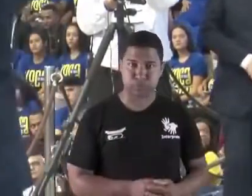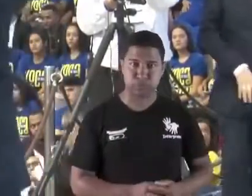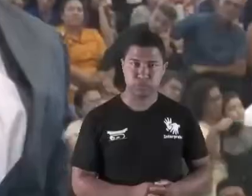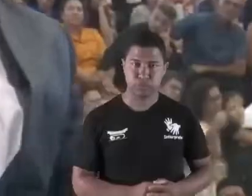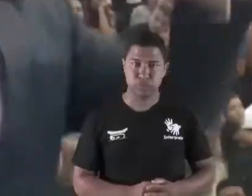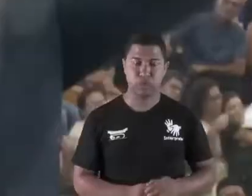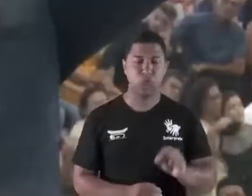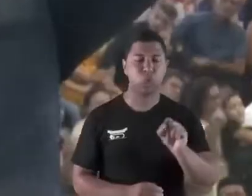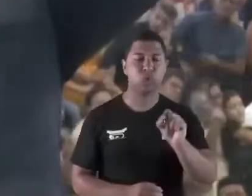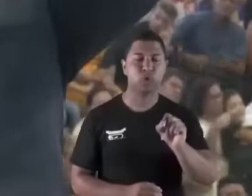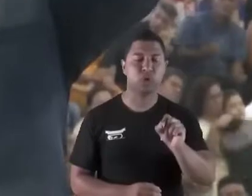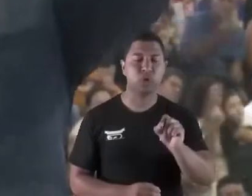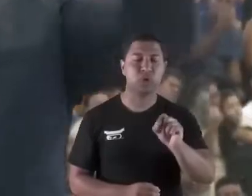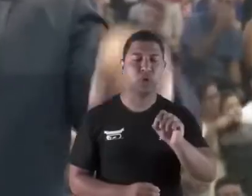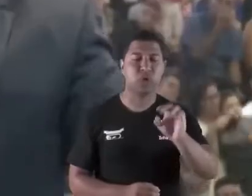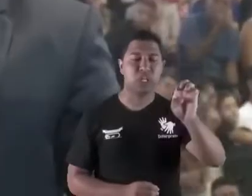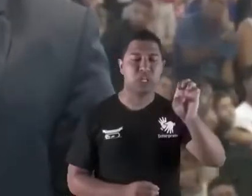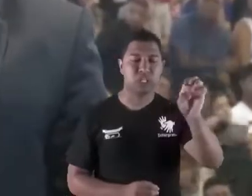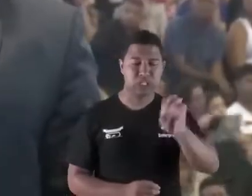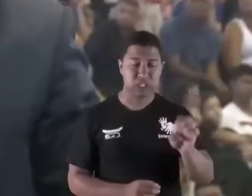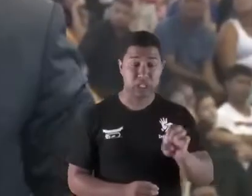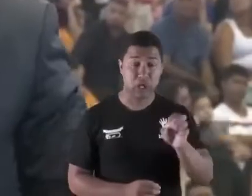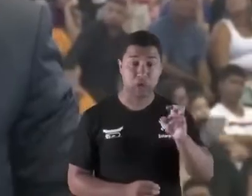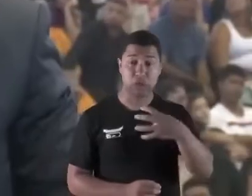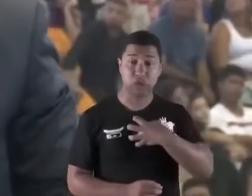O que ele sentiu? A mão.